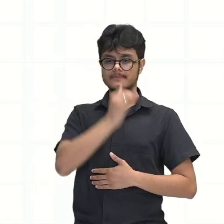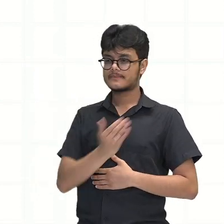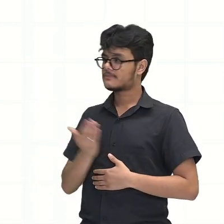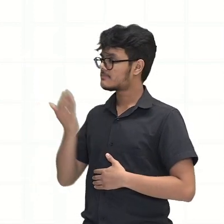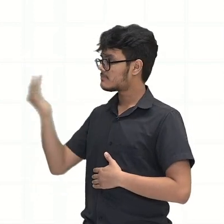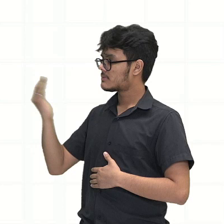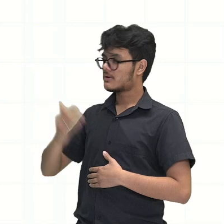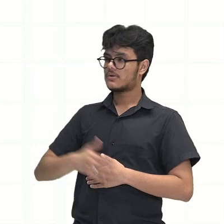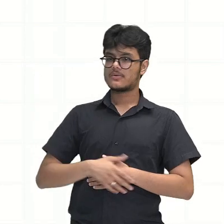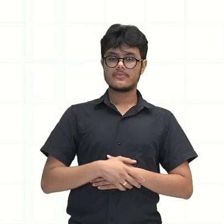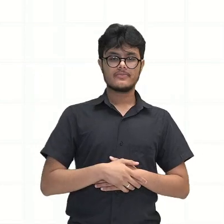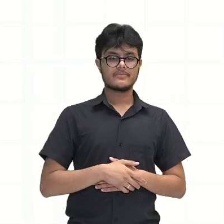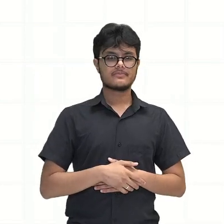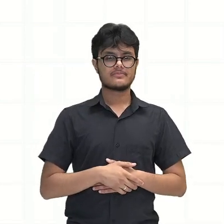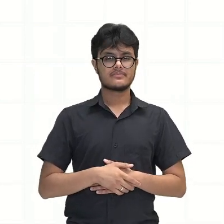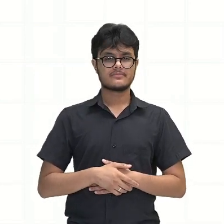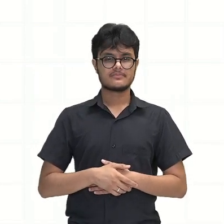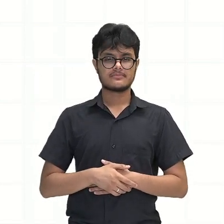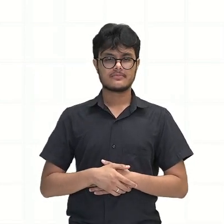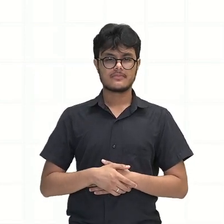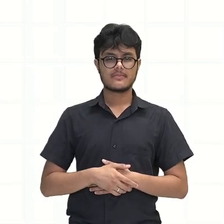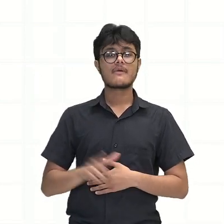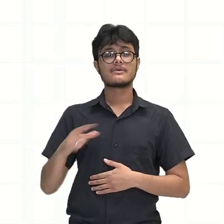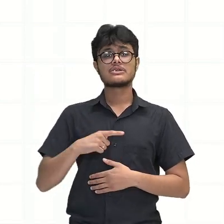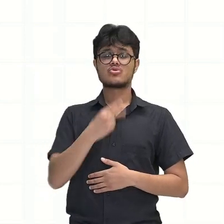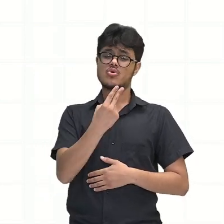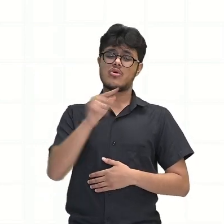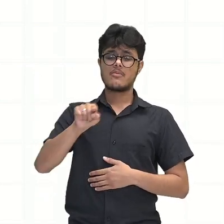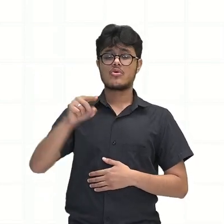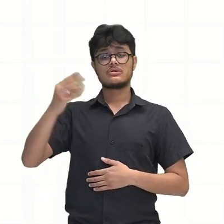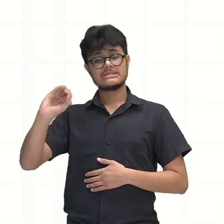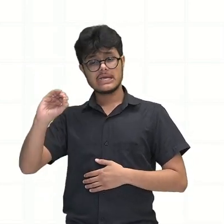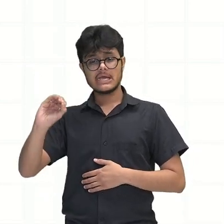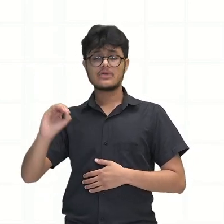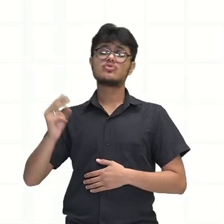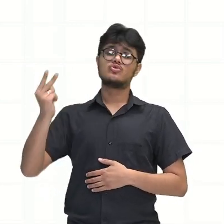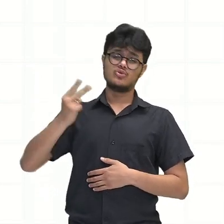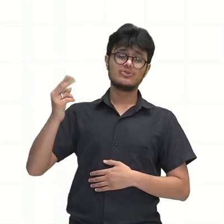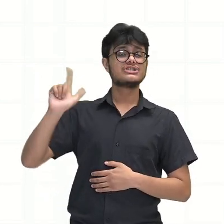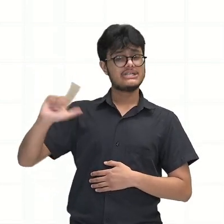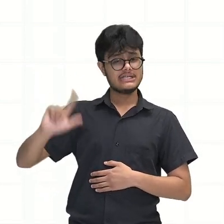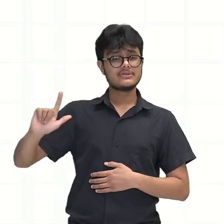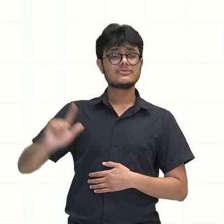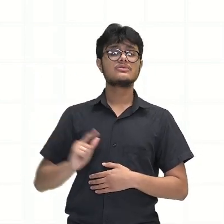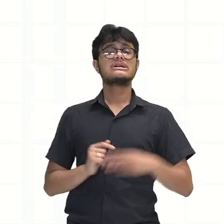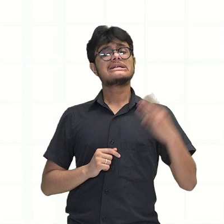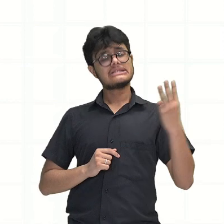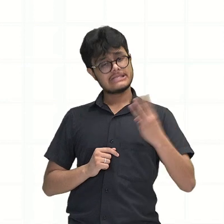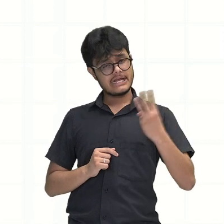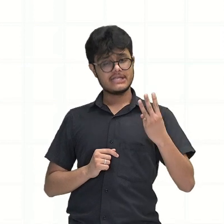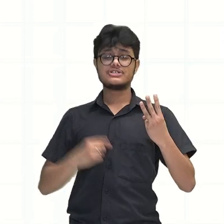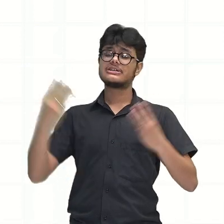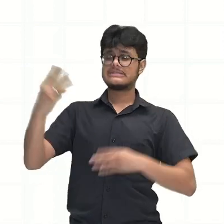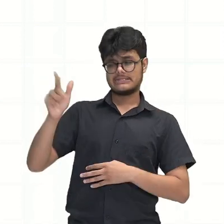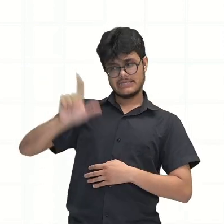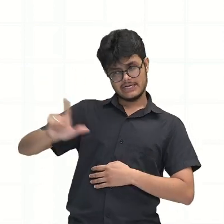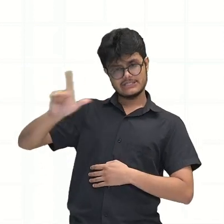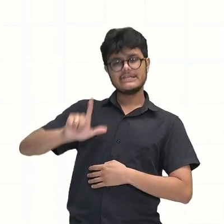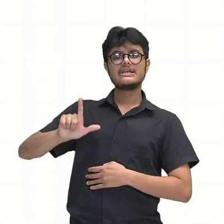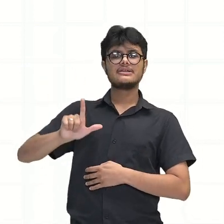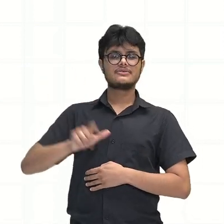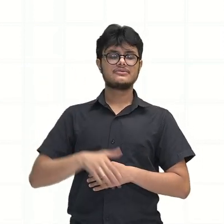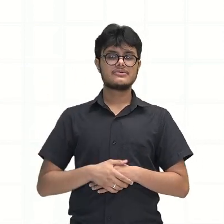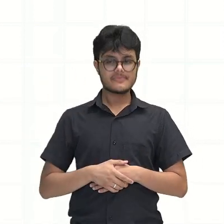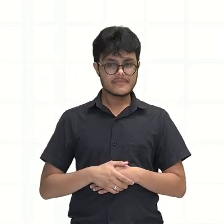1.0, 1 litro de combustível, motor 2.0, 2 litros de combustível, né? O motor